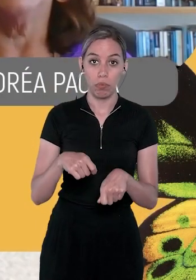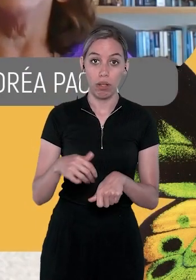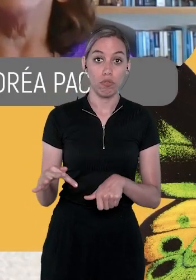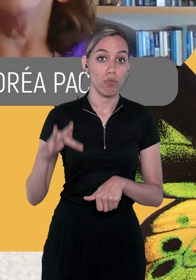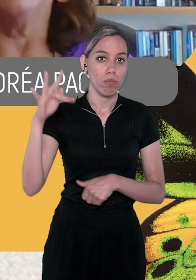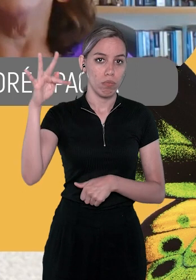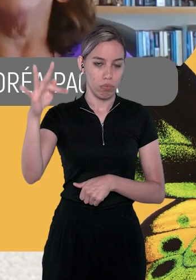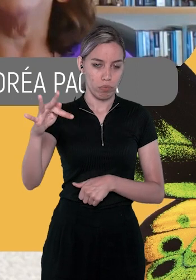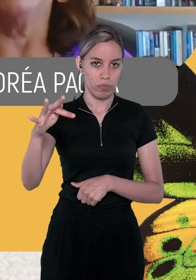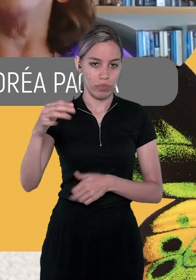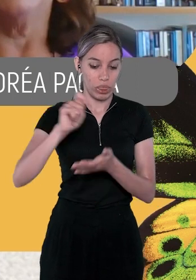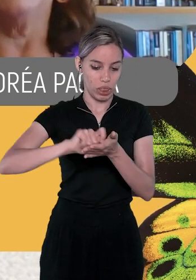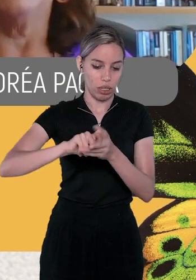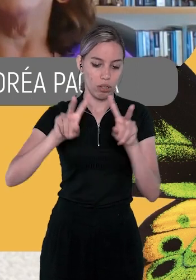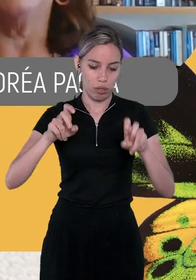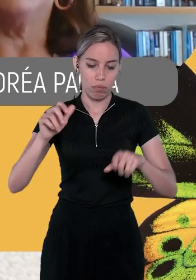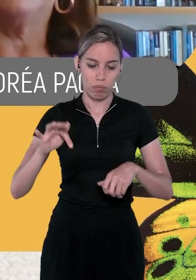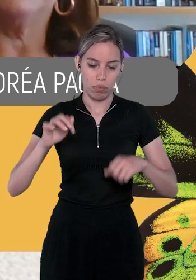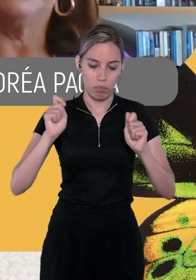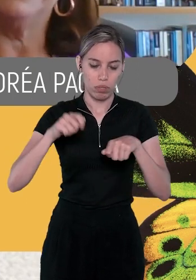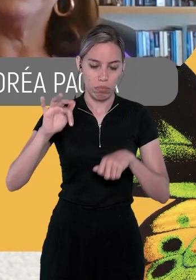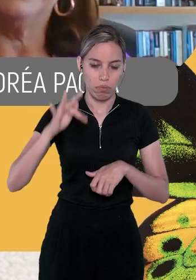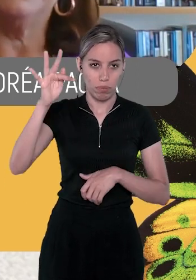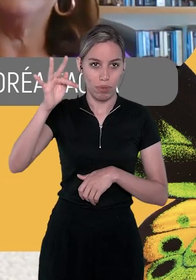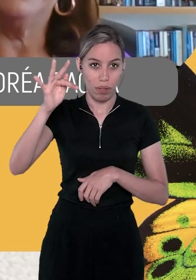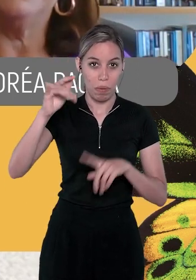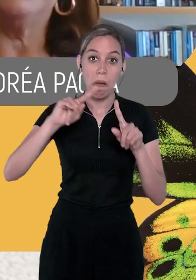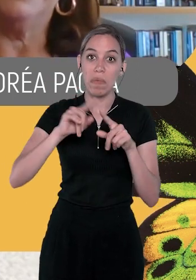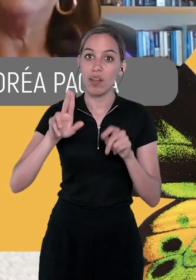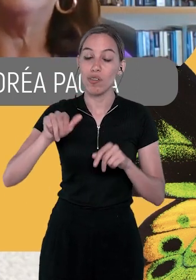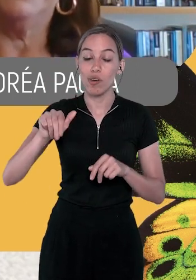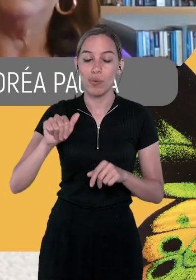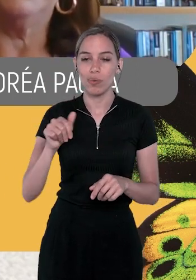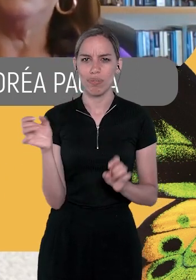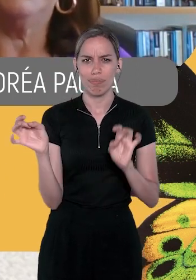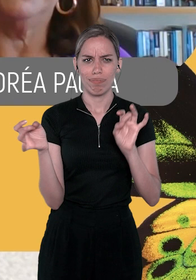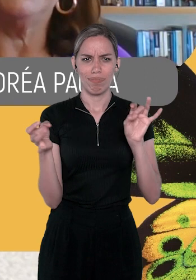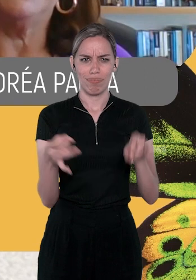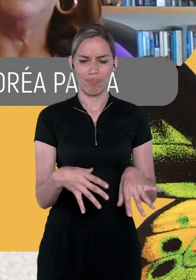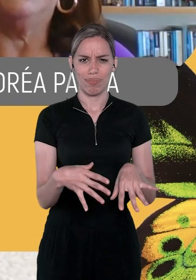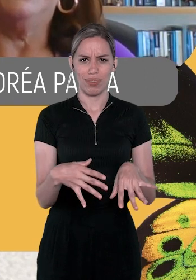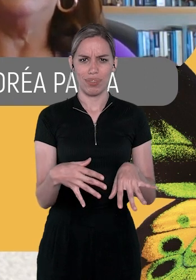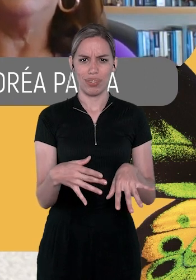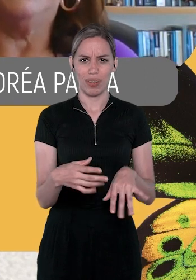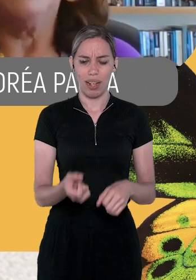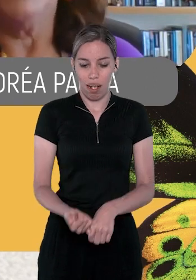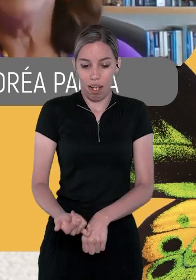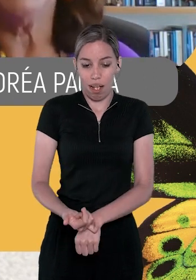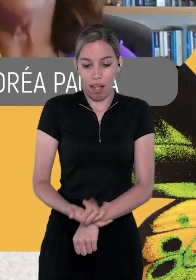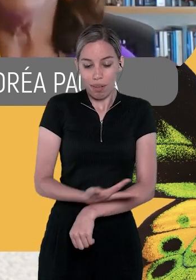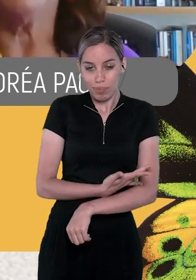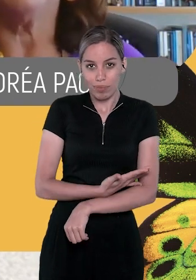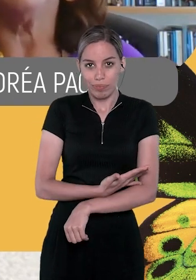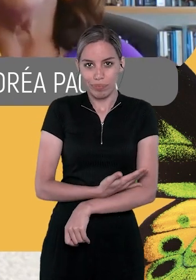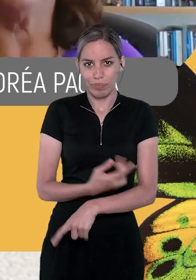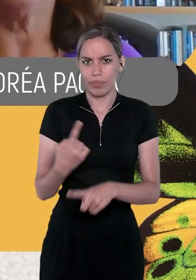E por outro lado, quer dizer, não abandonar as emoções. Não abandonar as emoções, porque